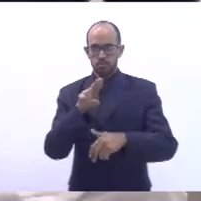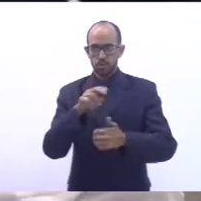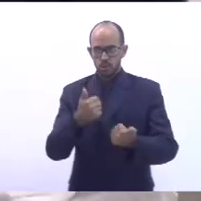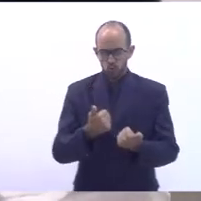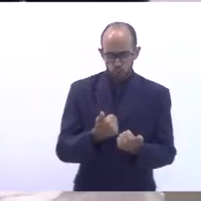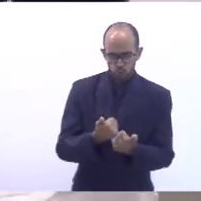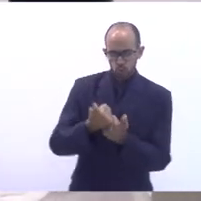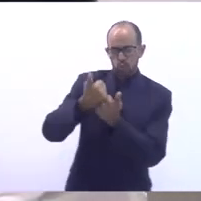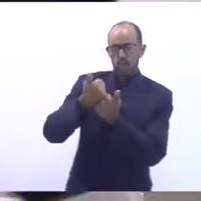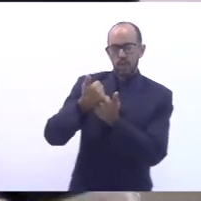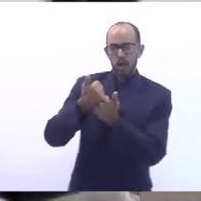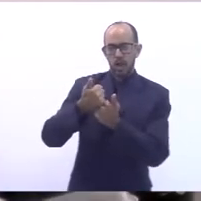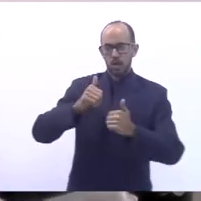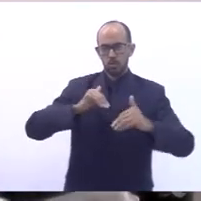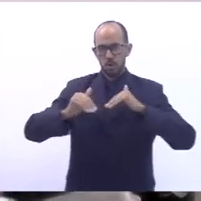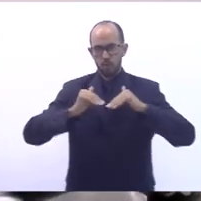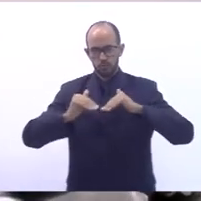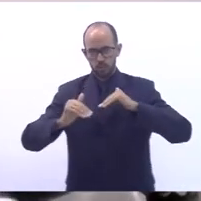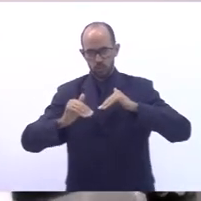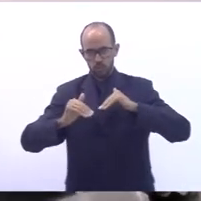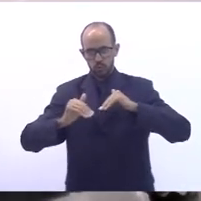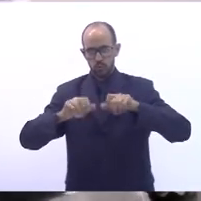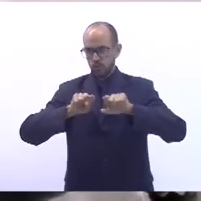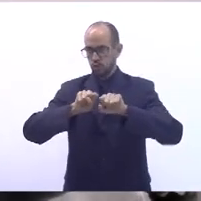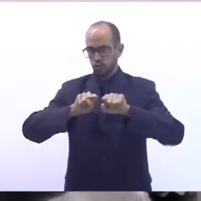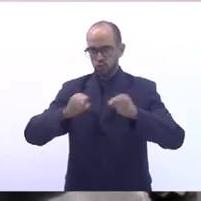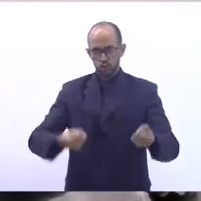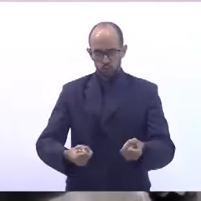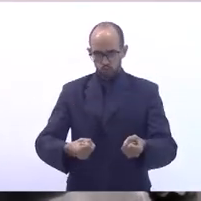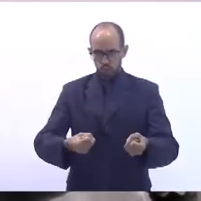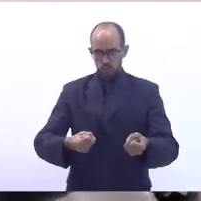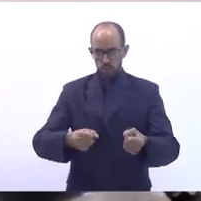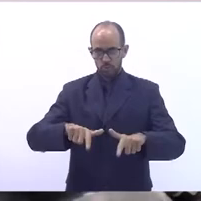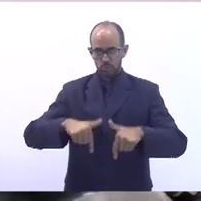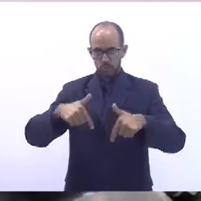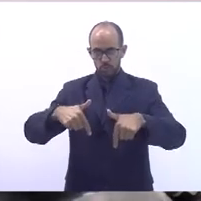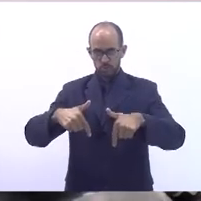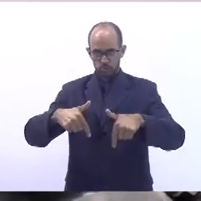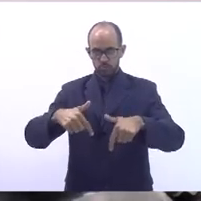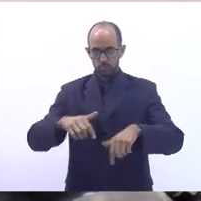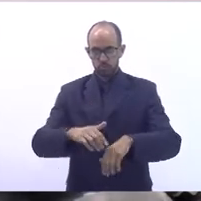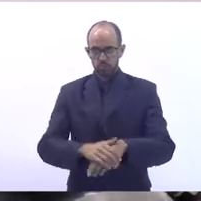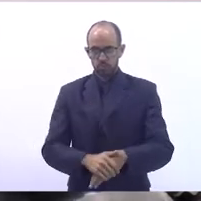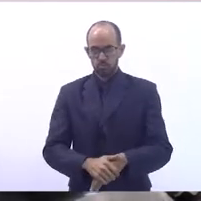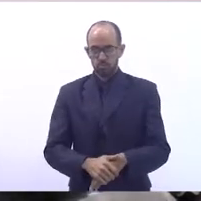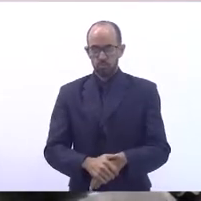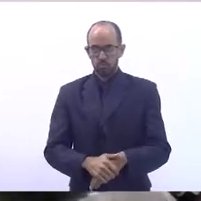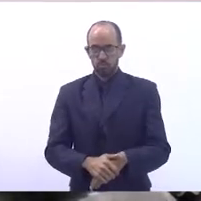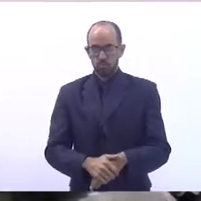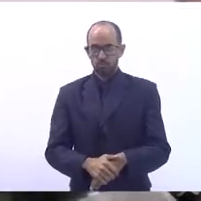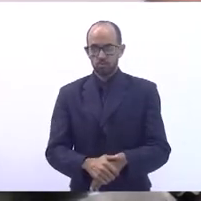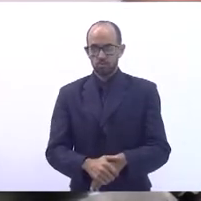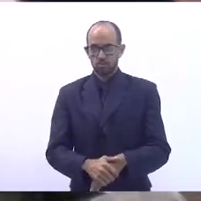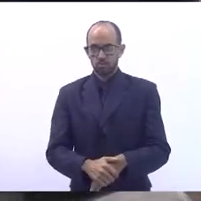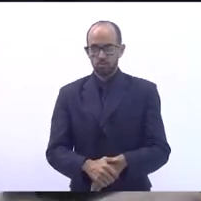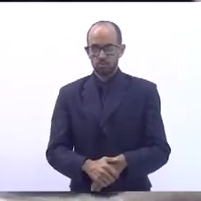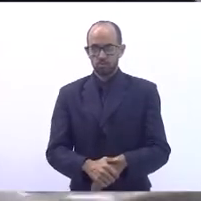o movimento foi destruída numa ação eu acho que você mostrou o contrário